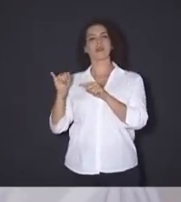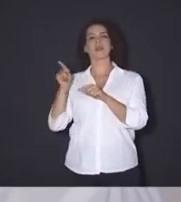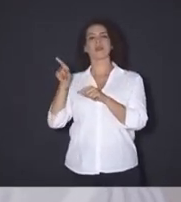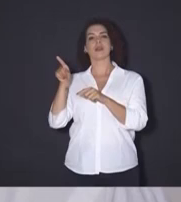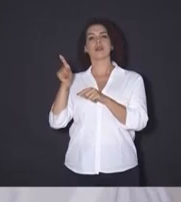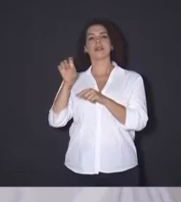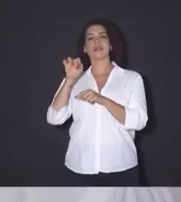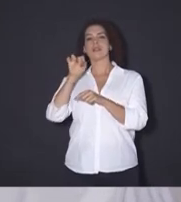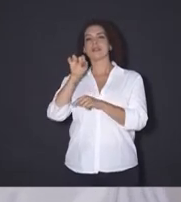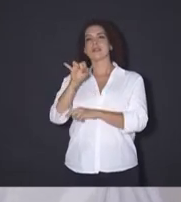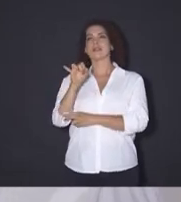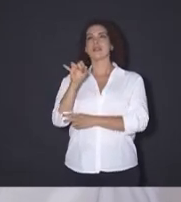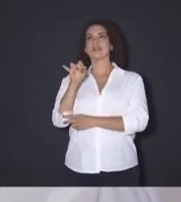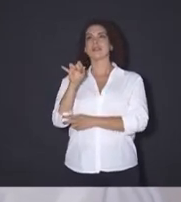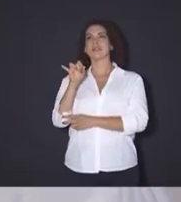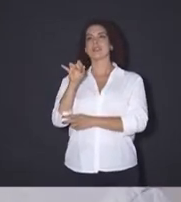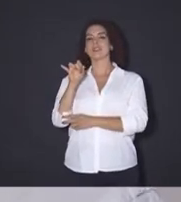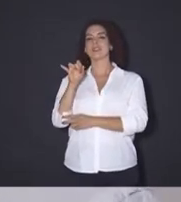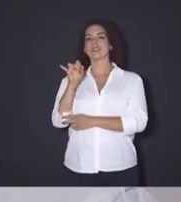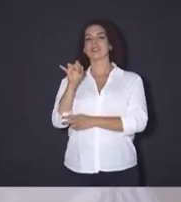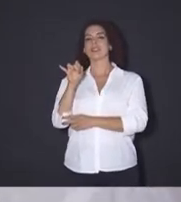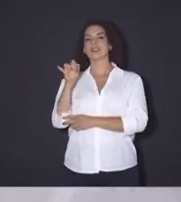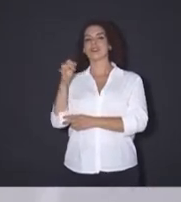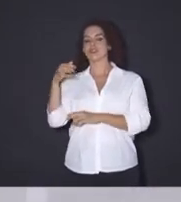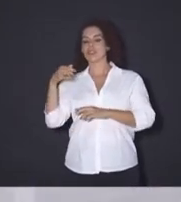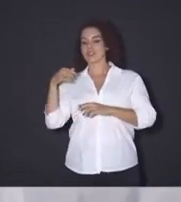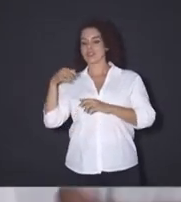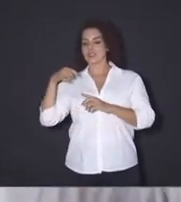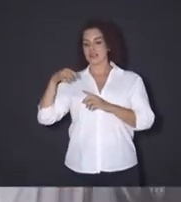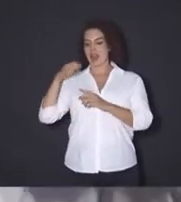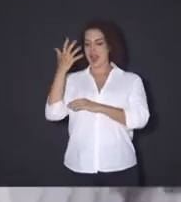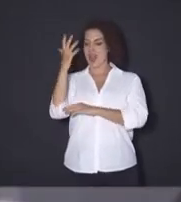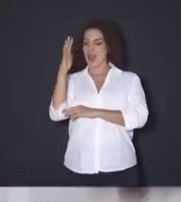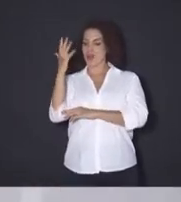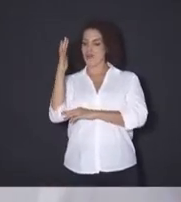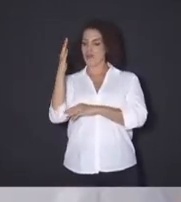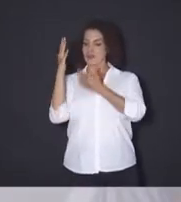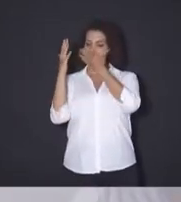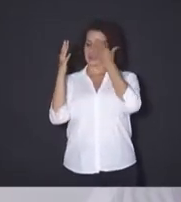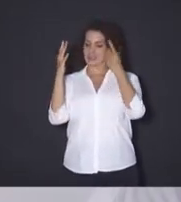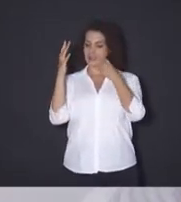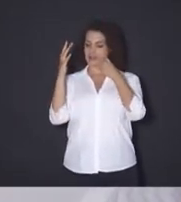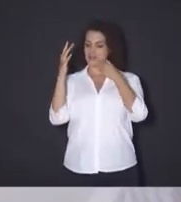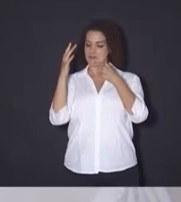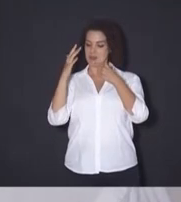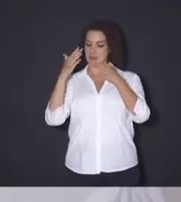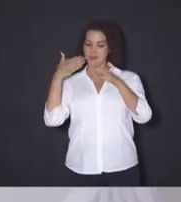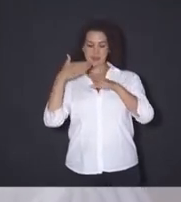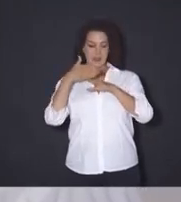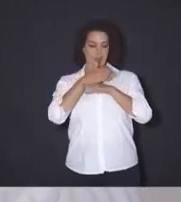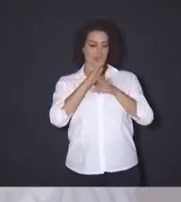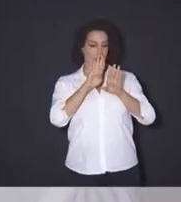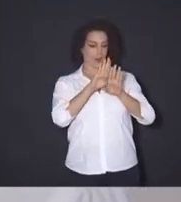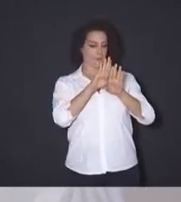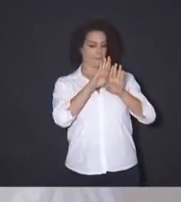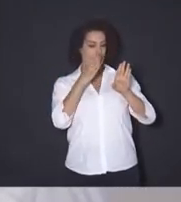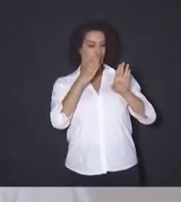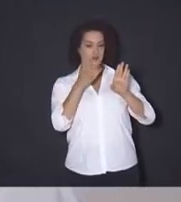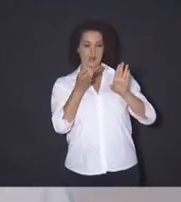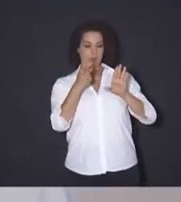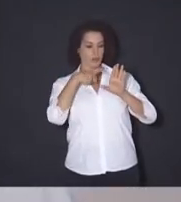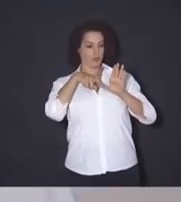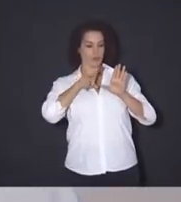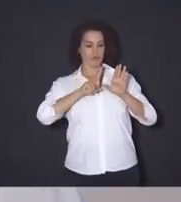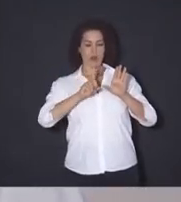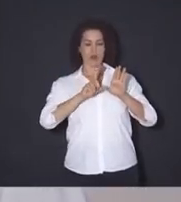volta na árvore do esquecimento atravessa a porta do não retorno pega o barco não olha para trás e vem para